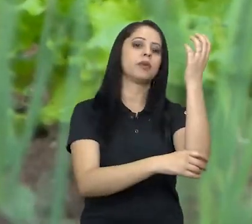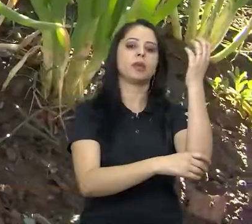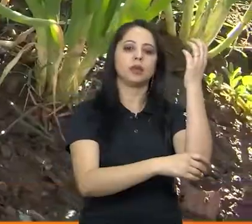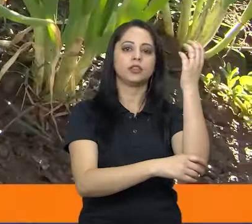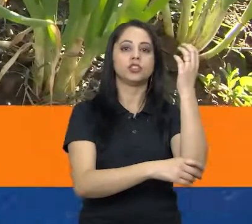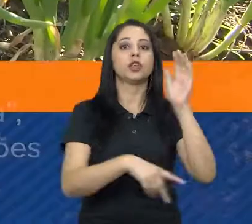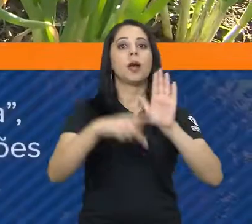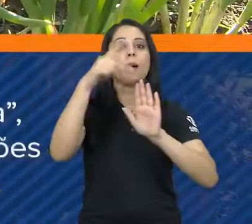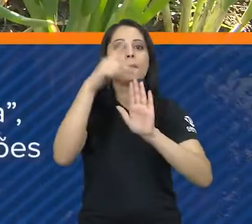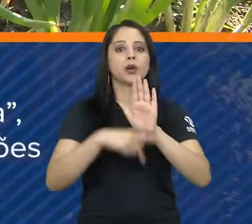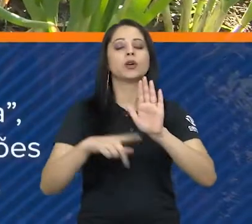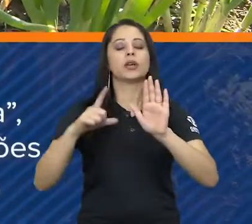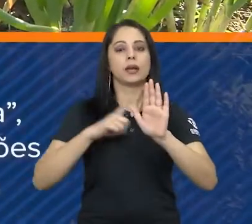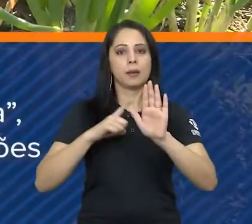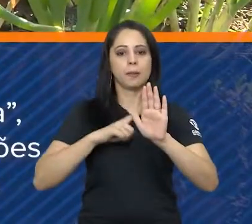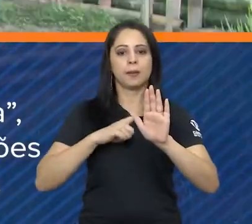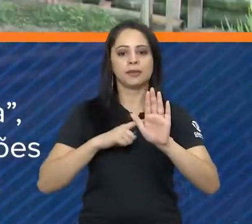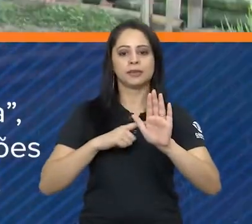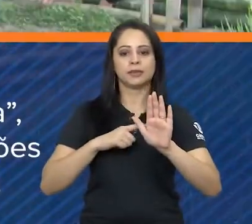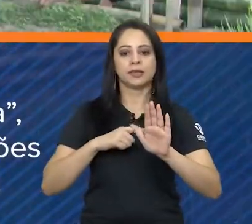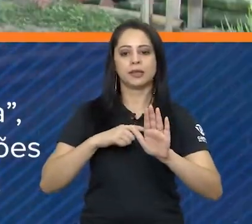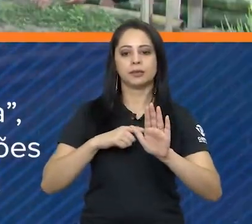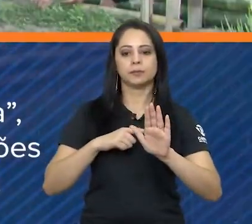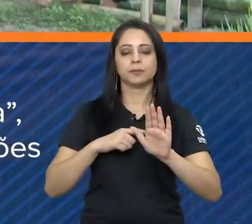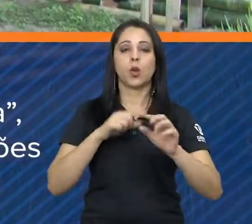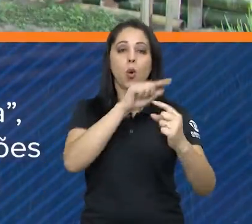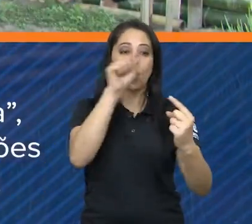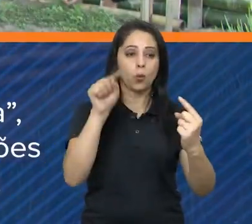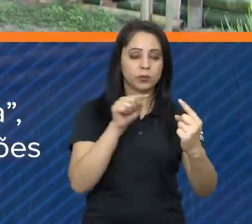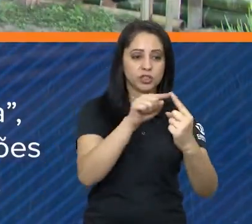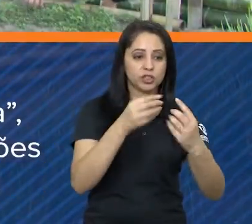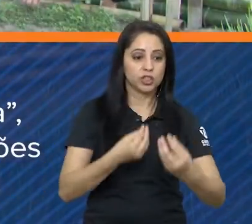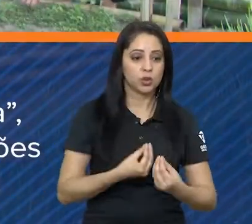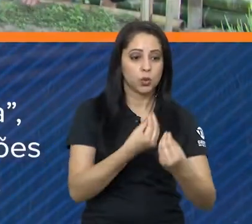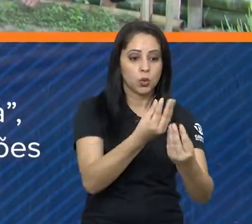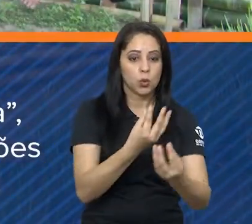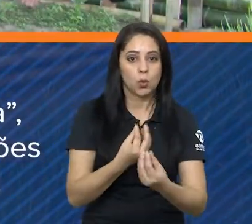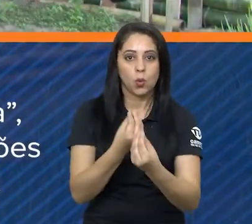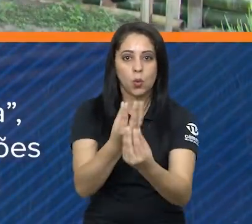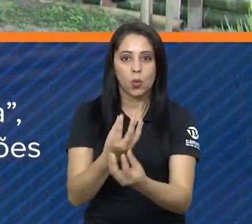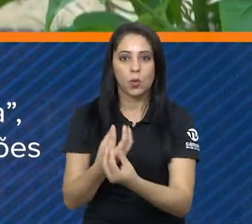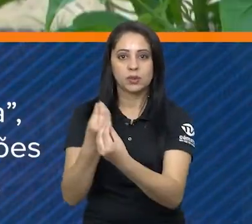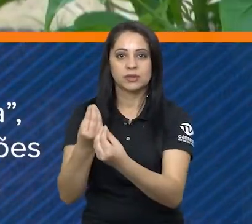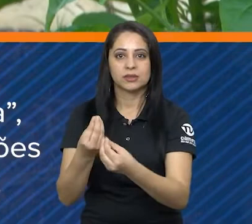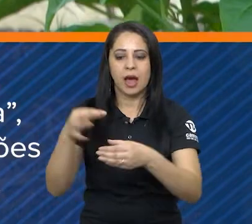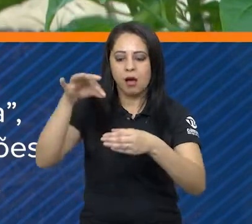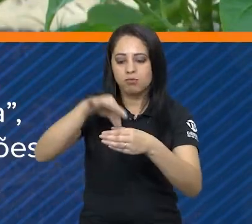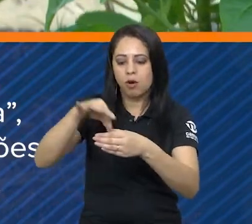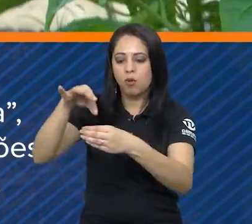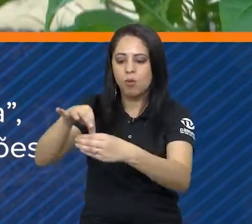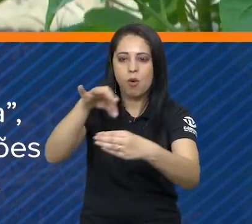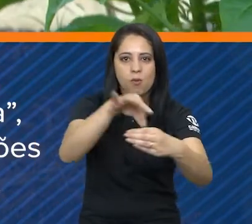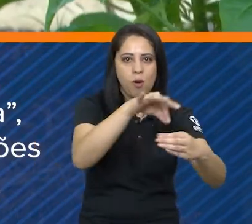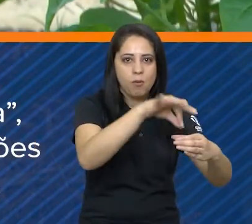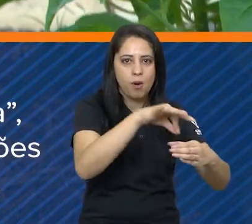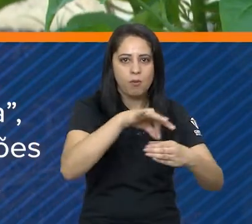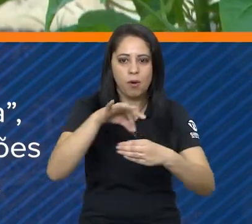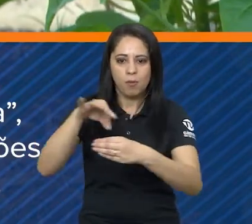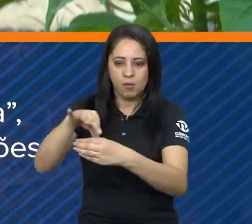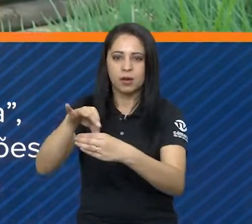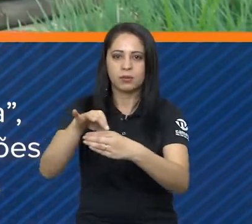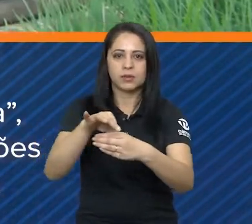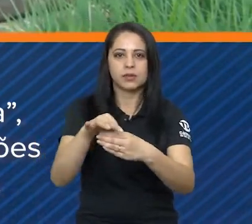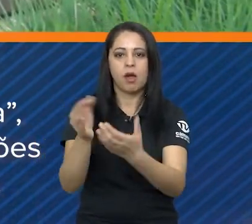deve contar com um programa Mãos à Horta, com o objetivo de disponibilizar a entidades sociais mudas de hortaliças, plantas